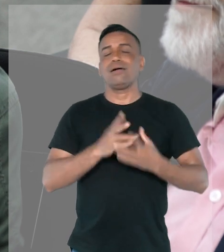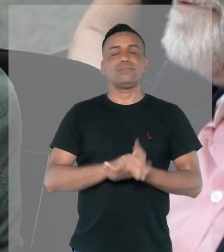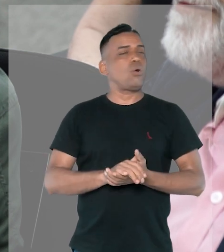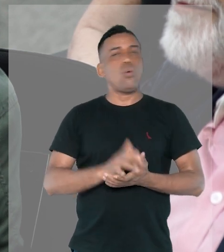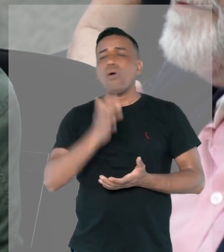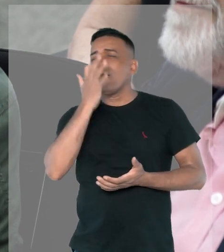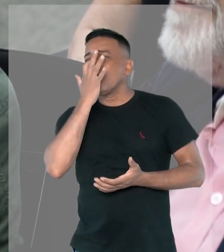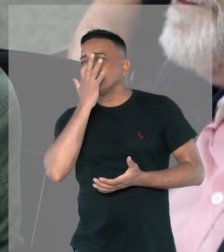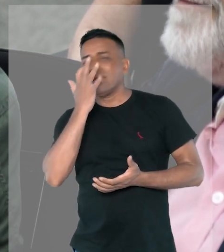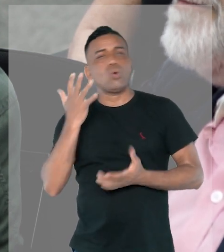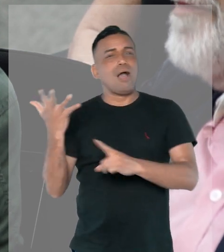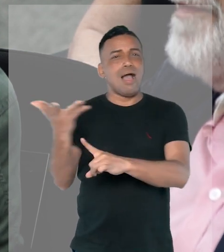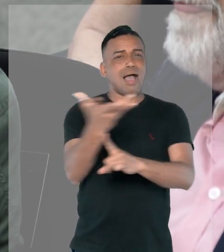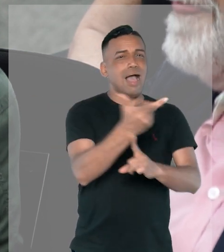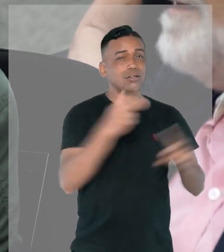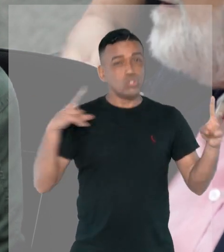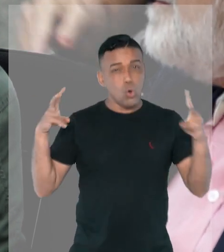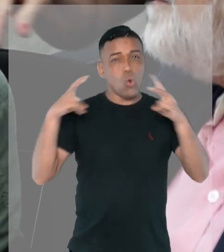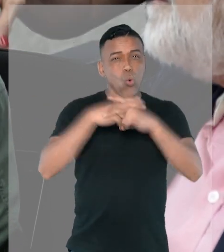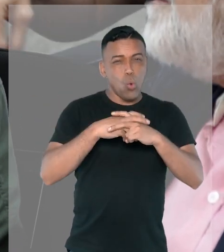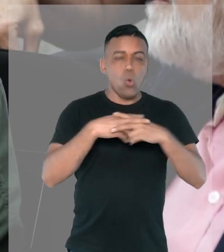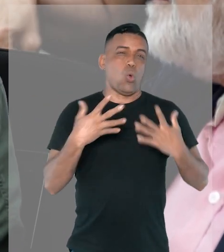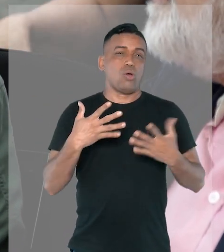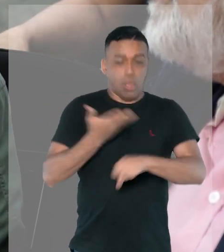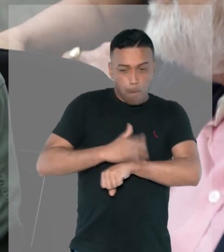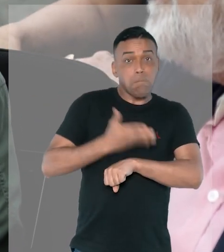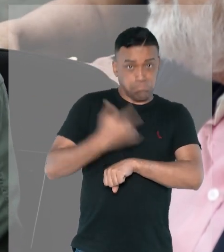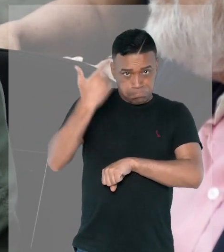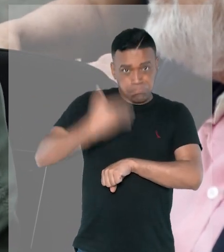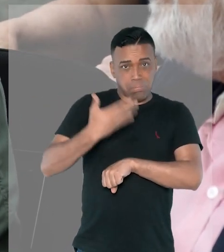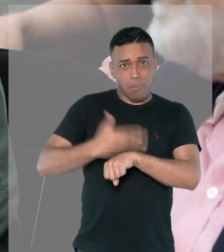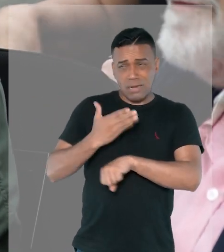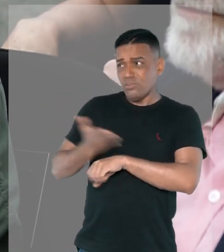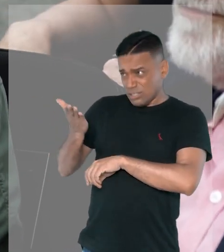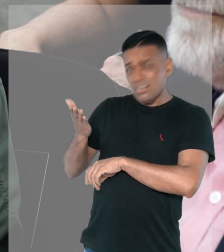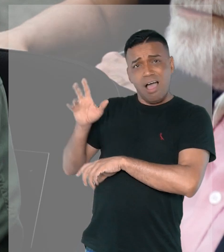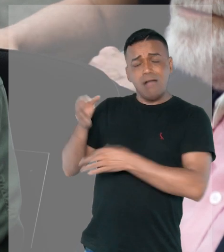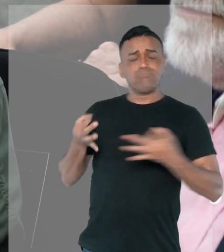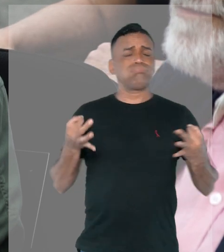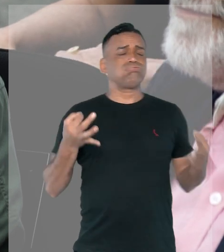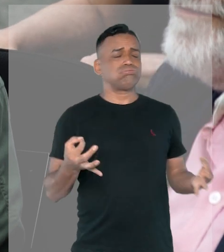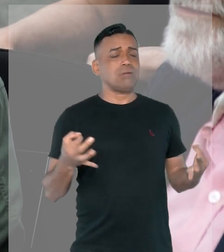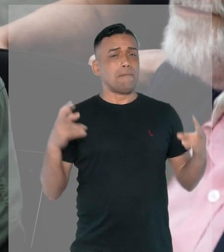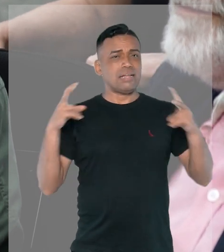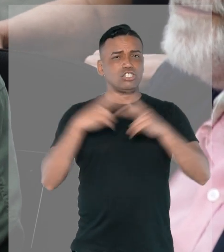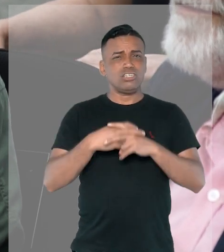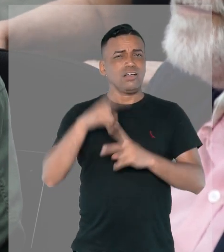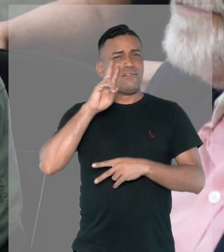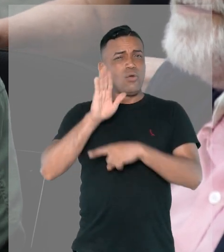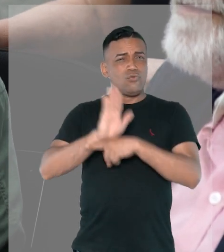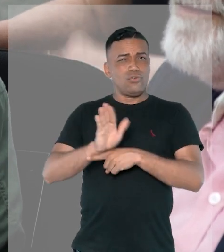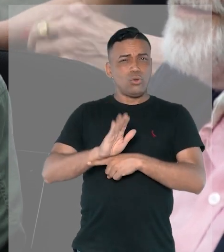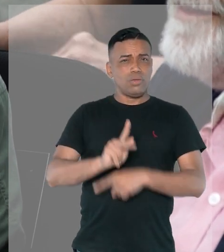arte marcial, também pratico, e nesses mosteiros se praticam, conforme a gente viu no filme